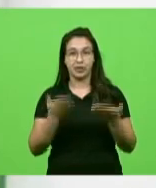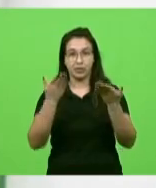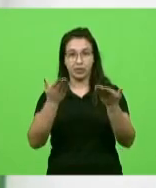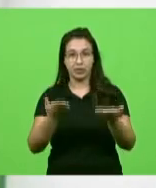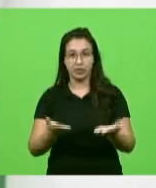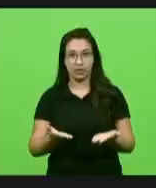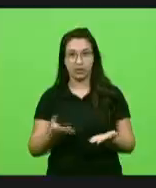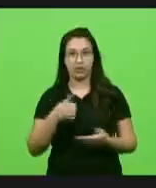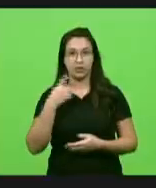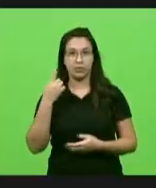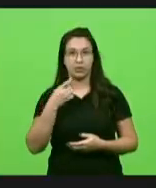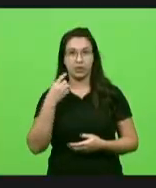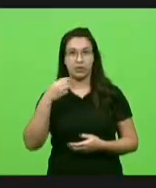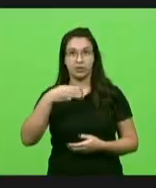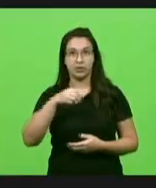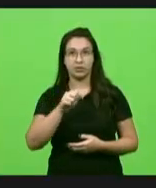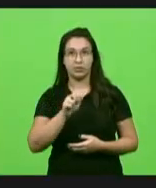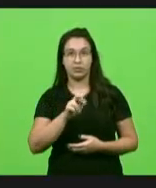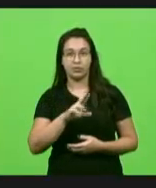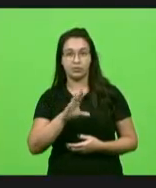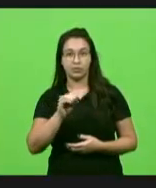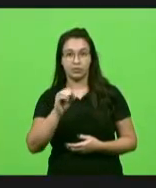Marcos Vieira